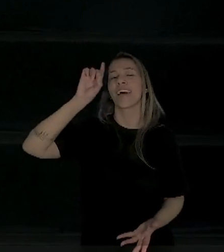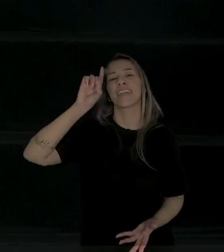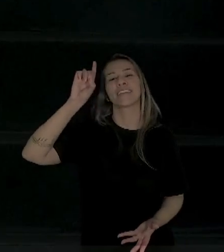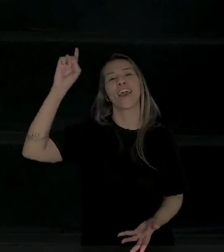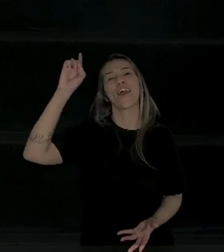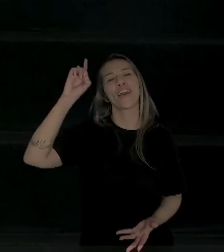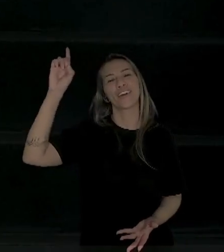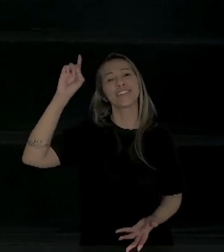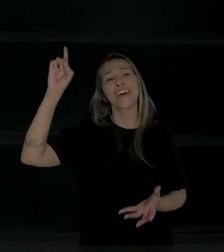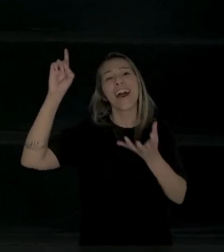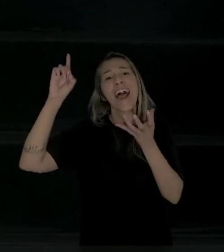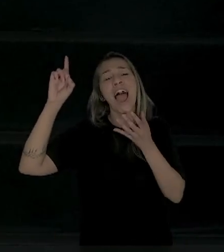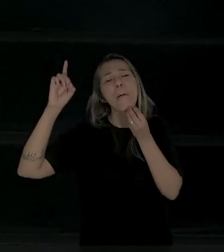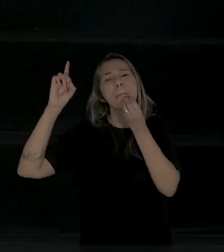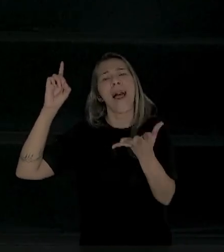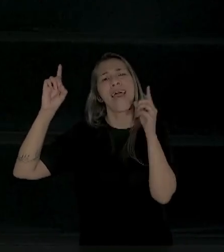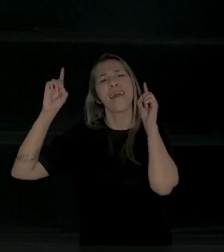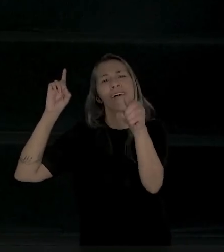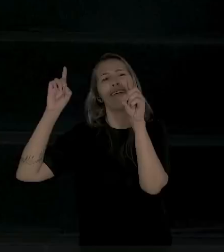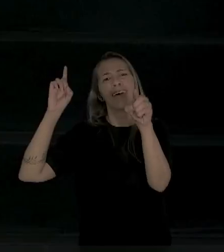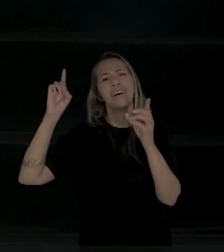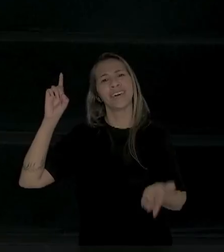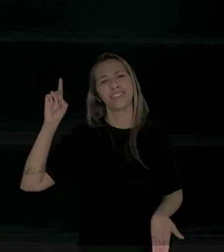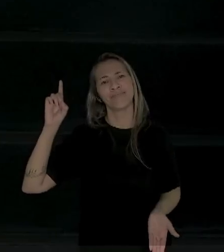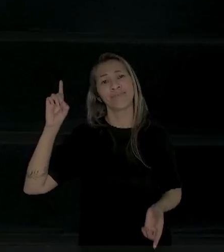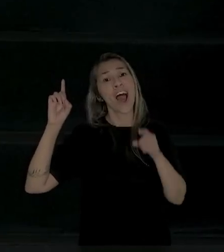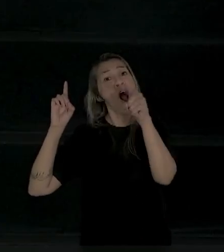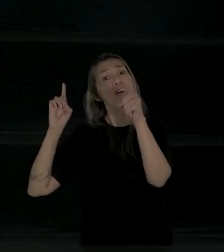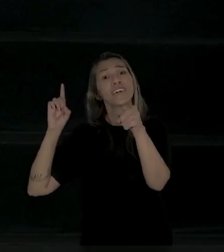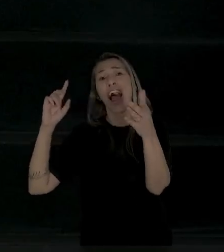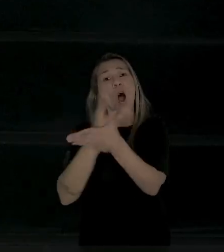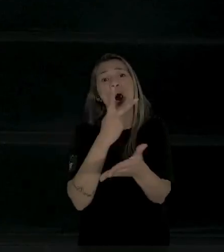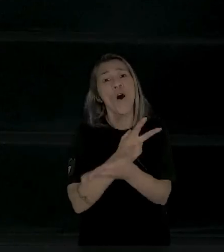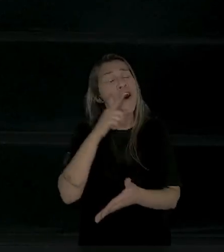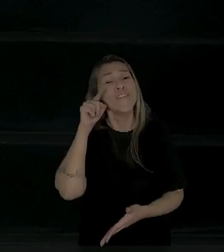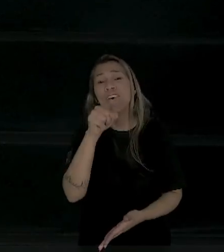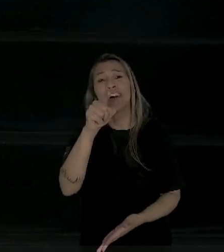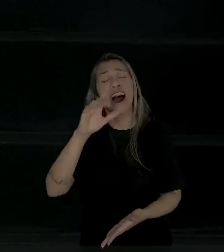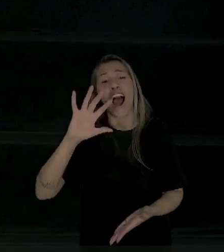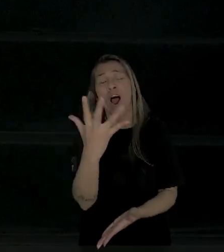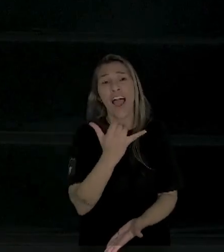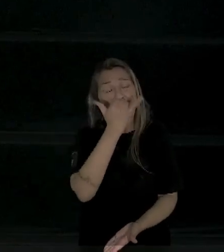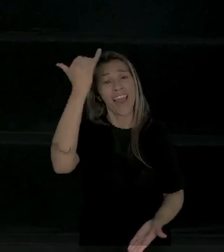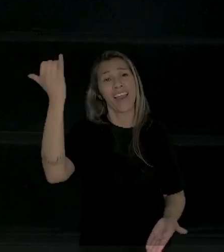vai. Se você está passando pelos mesmos dias de Elias, dias de